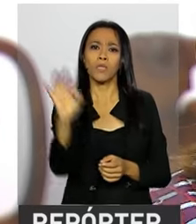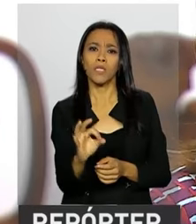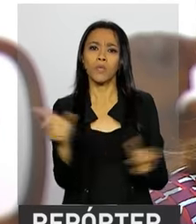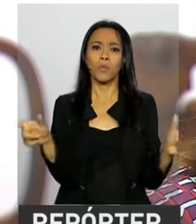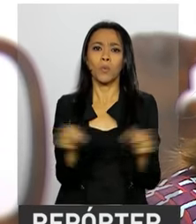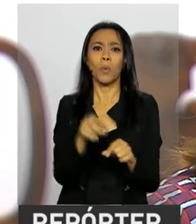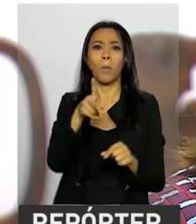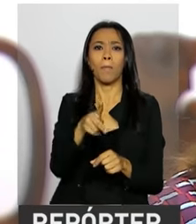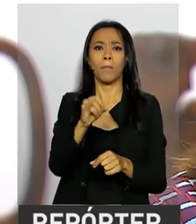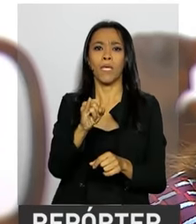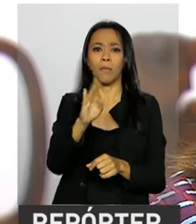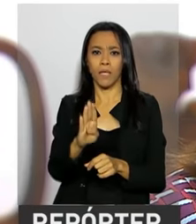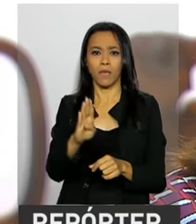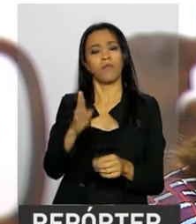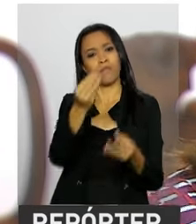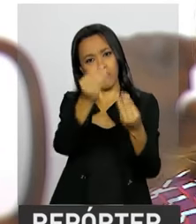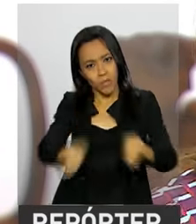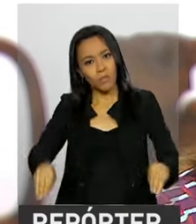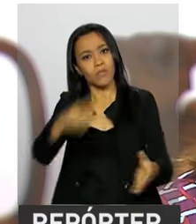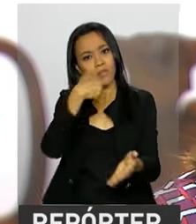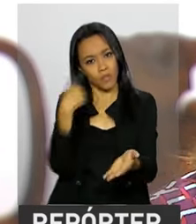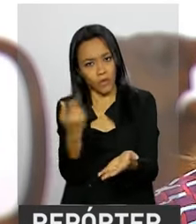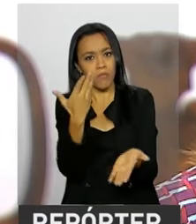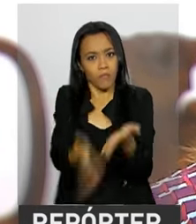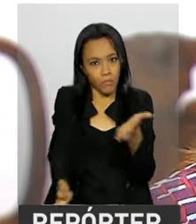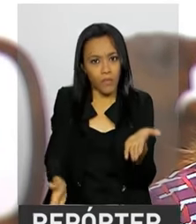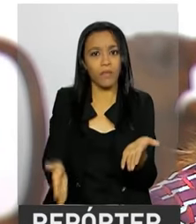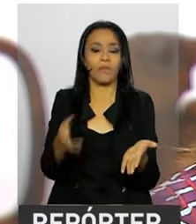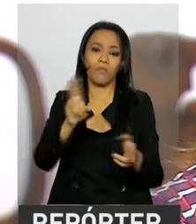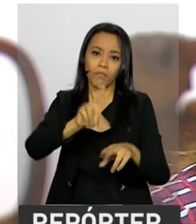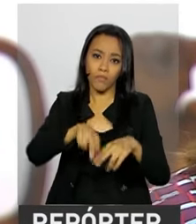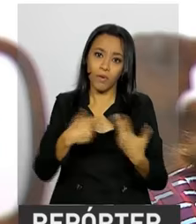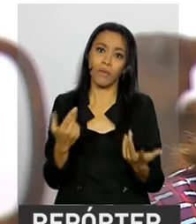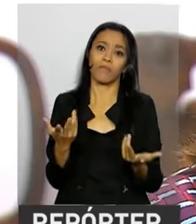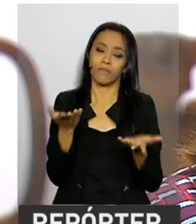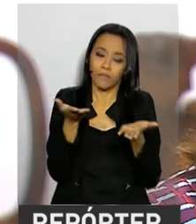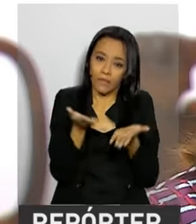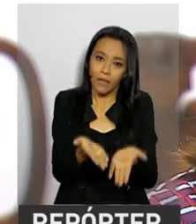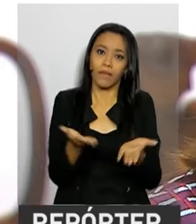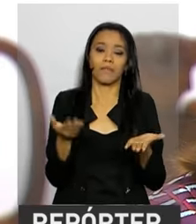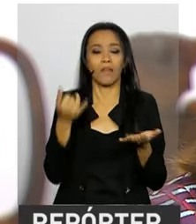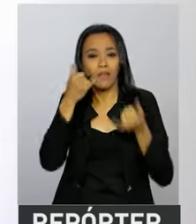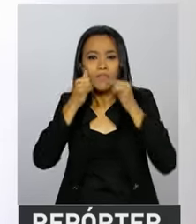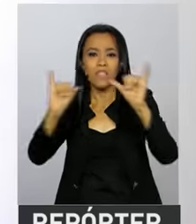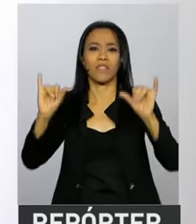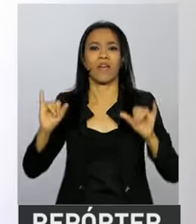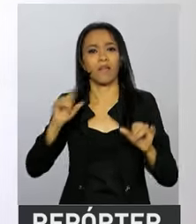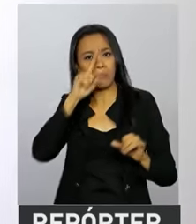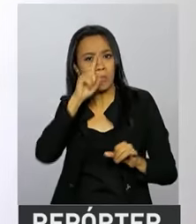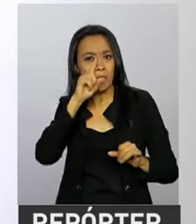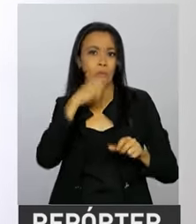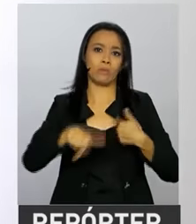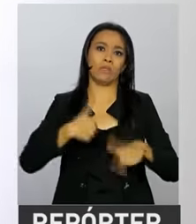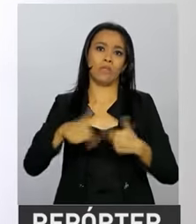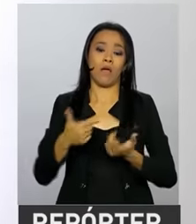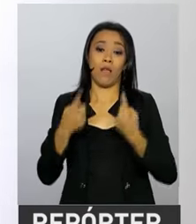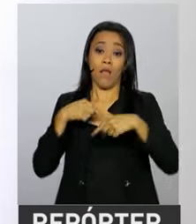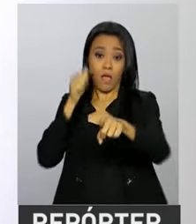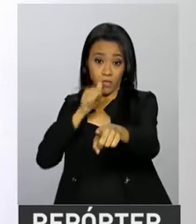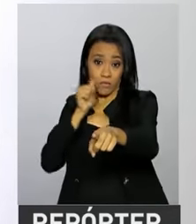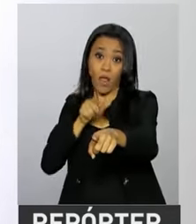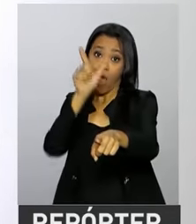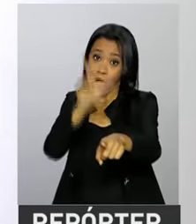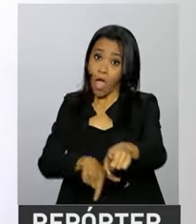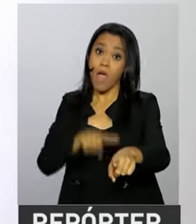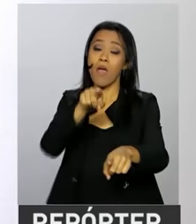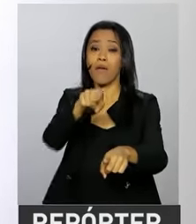com ações de prevenção e com efetivo engajamento da sociedade em geral na prevenção dos acidentes. Janaína é um exemplo desse universo